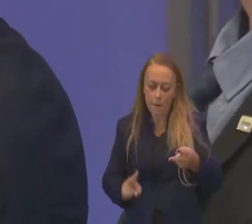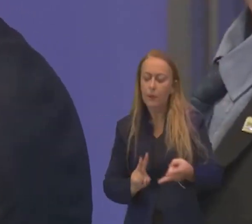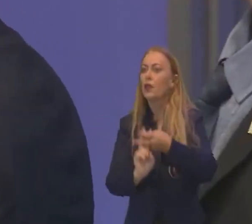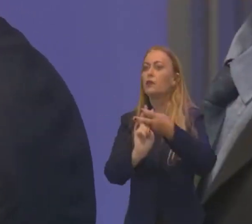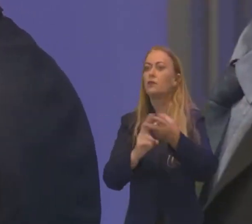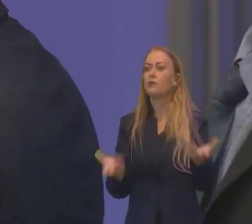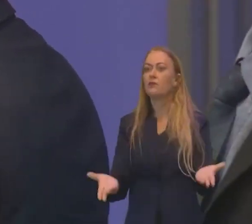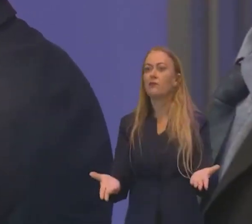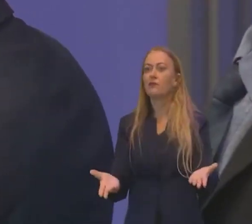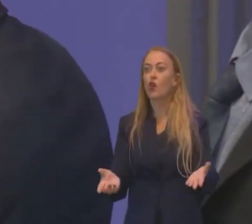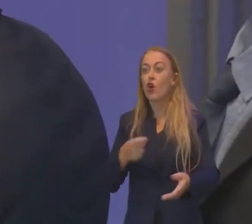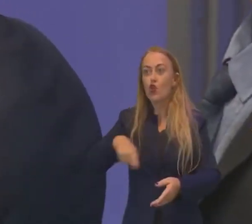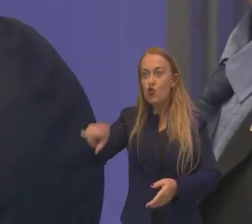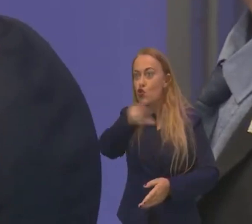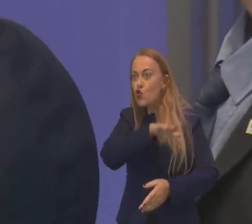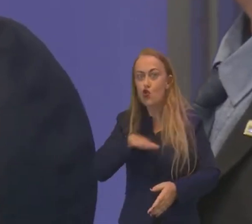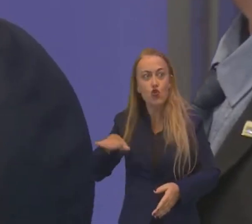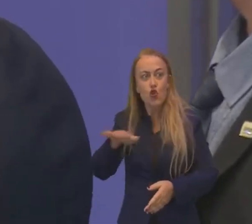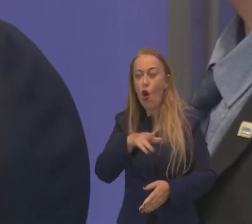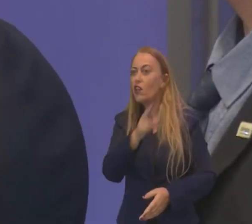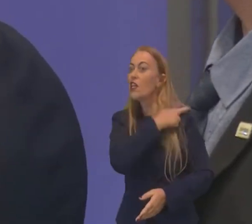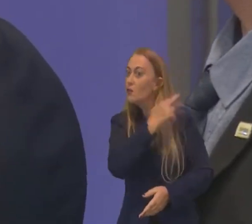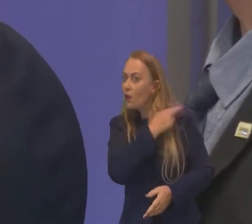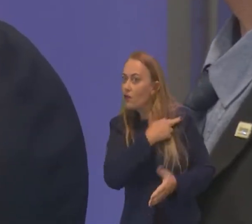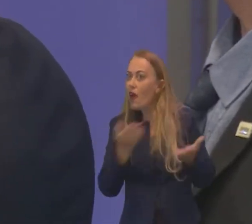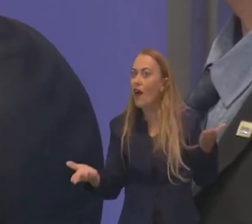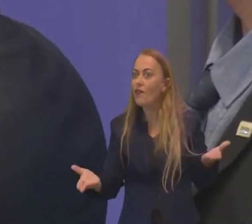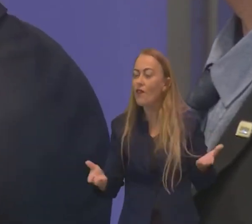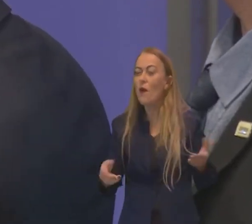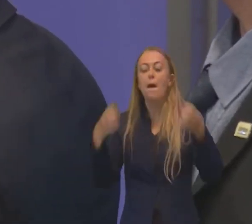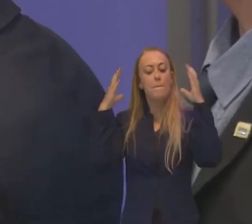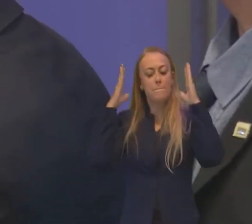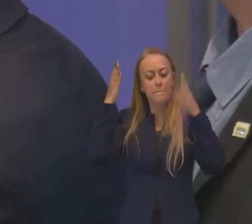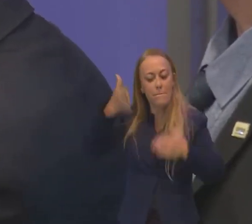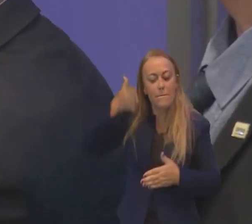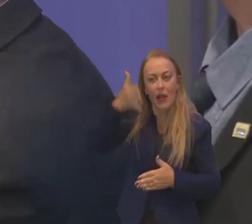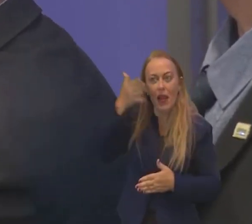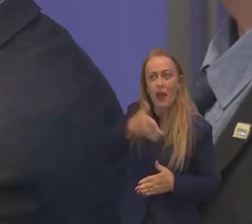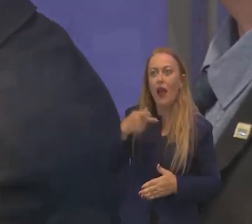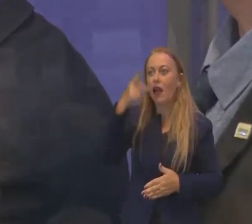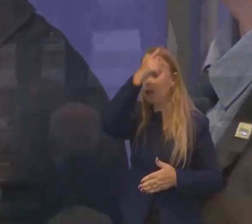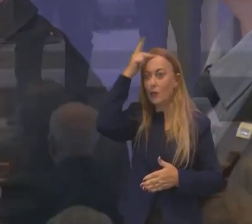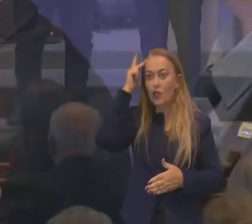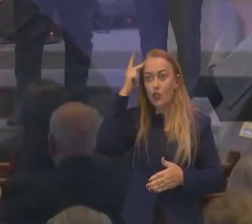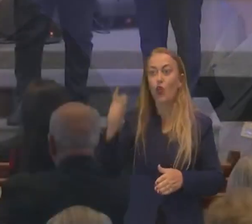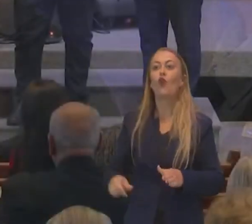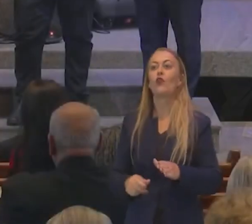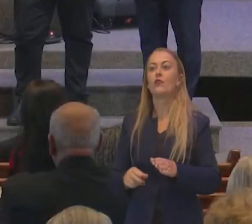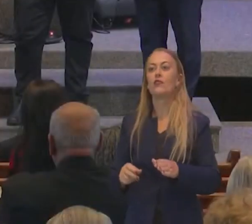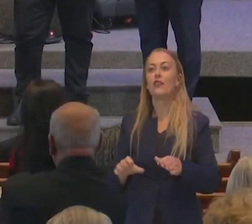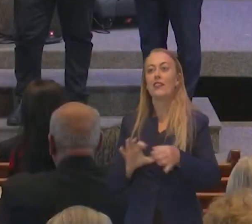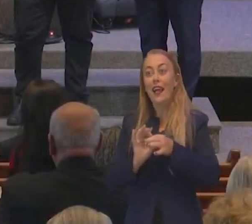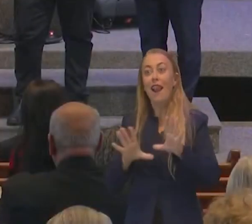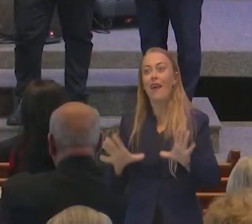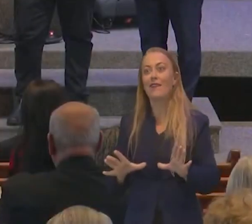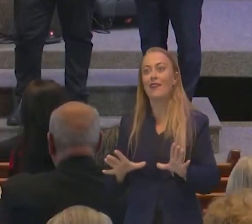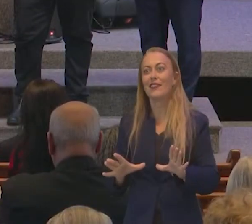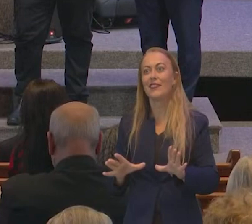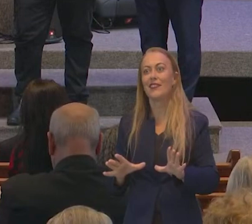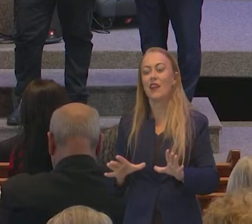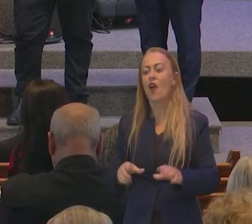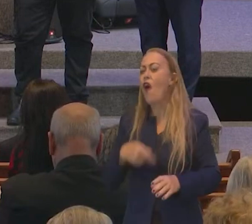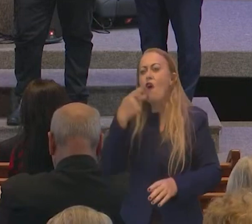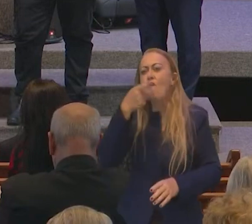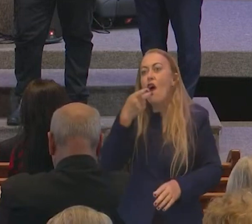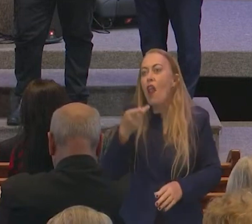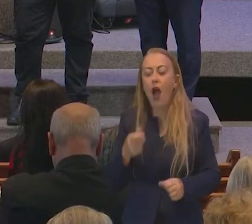uma grande responsabilidade, Daniel, de pregar para os que estão soltos. Não use droga, não use álcool, porque todos